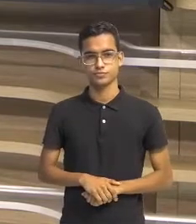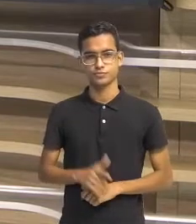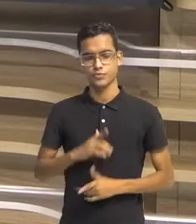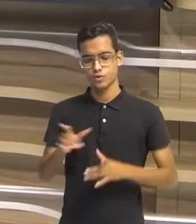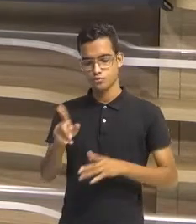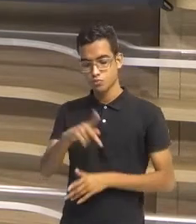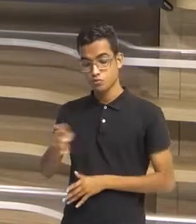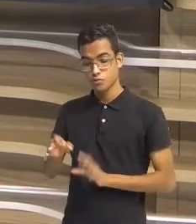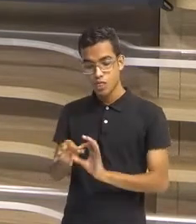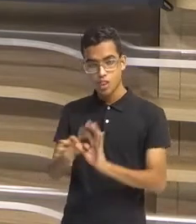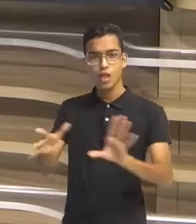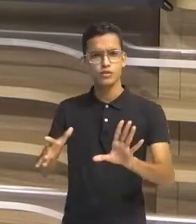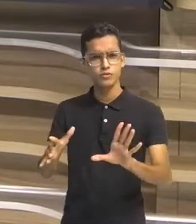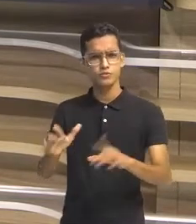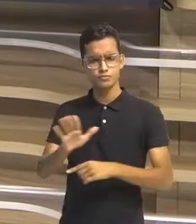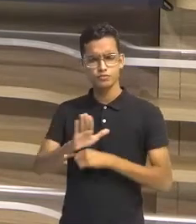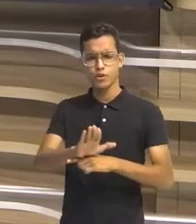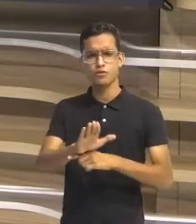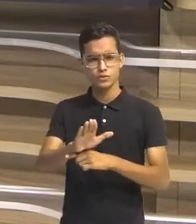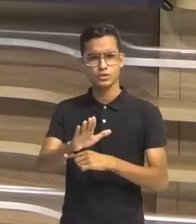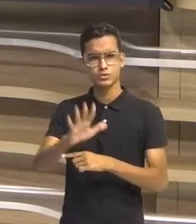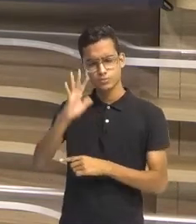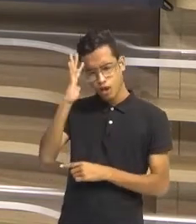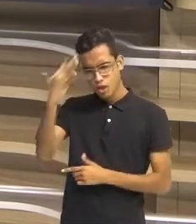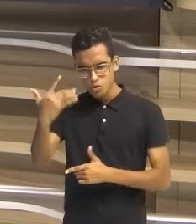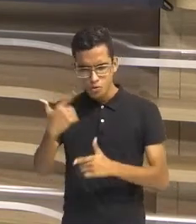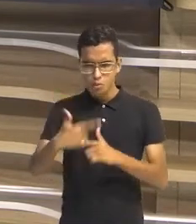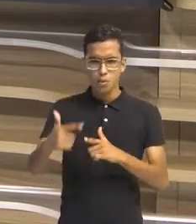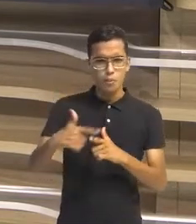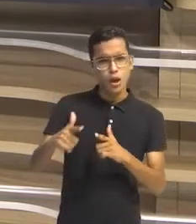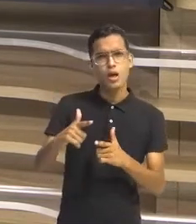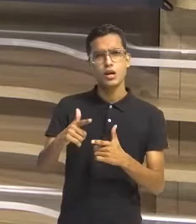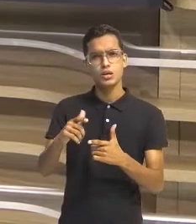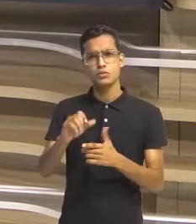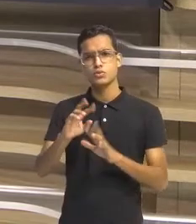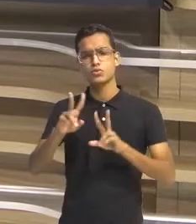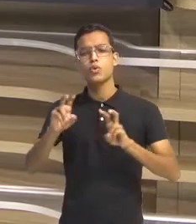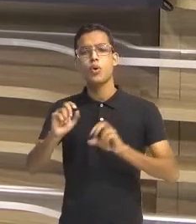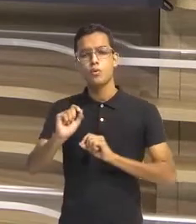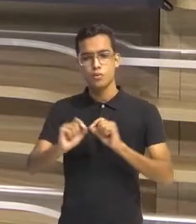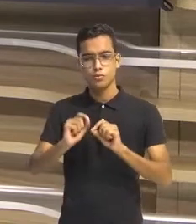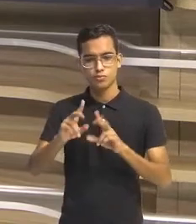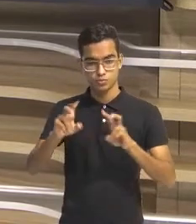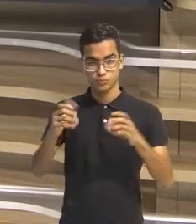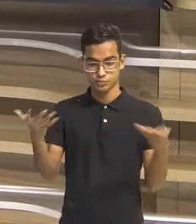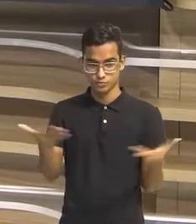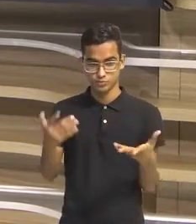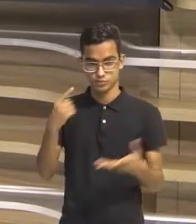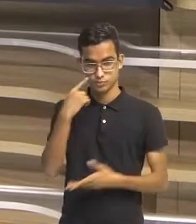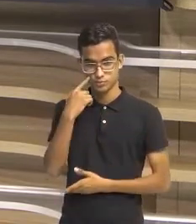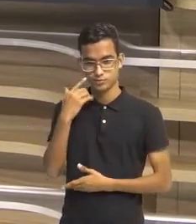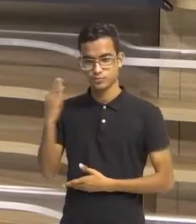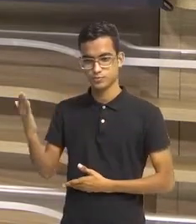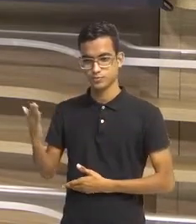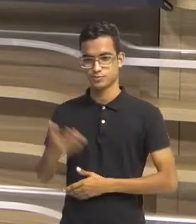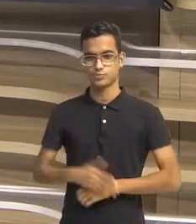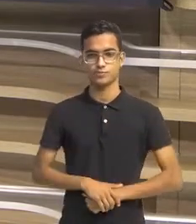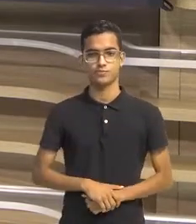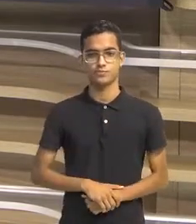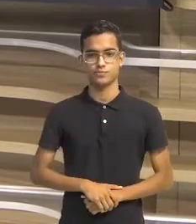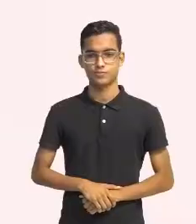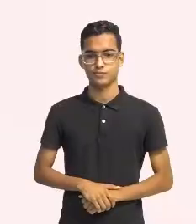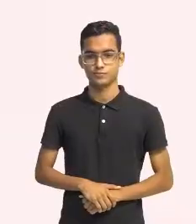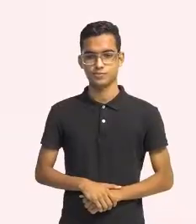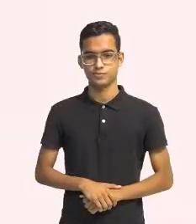disponíveis para resolver qualquer problema aqui sobre nomenclatura dos compostos orgânicos, que é a nossa aula de hoje. Olha